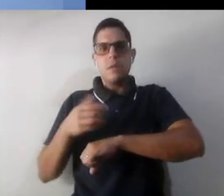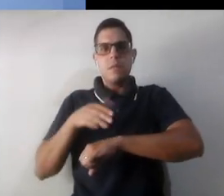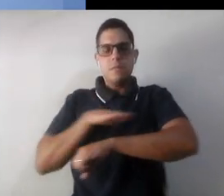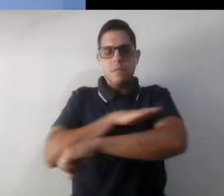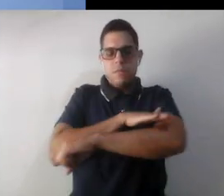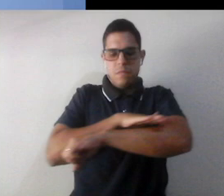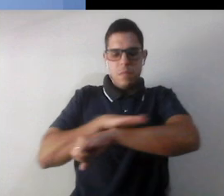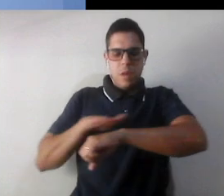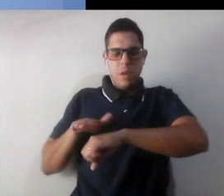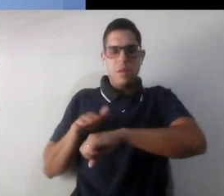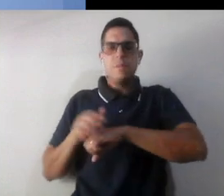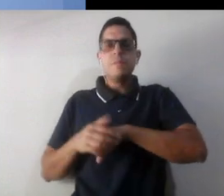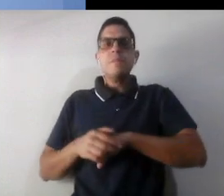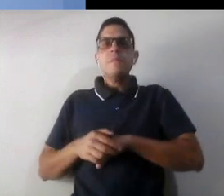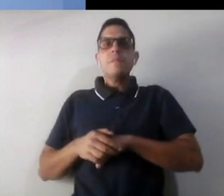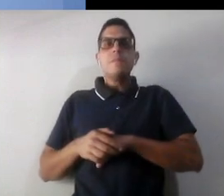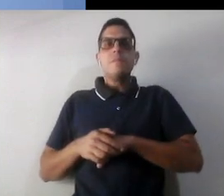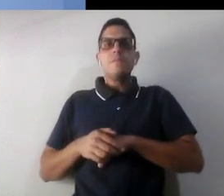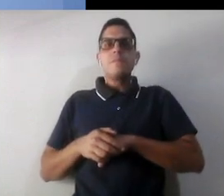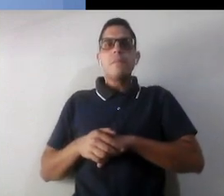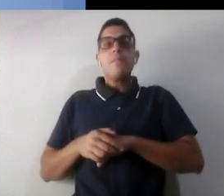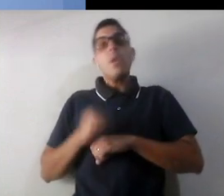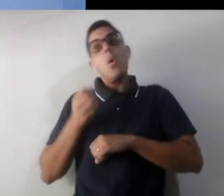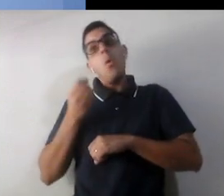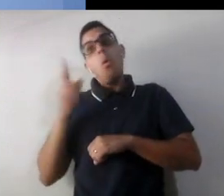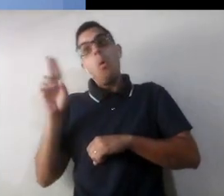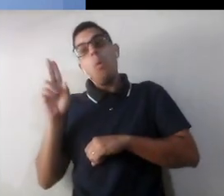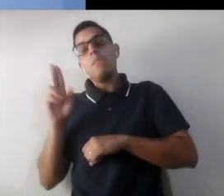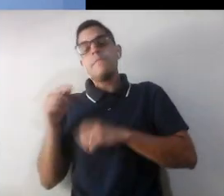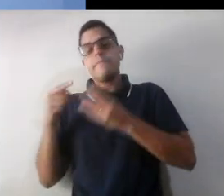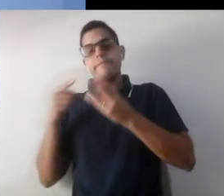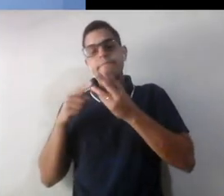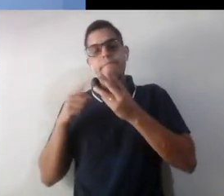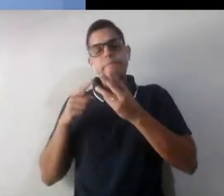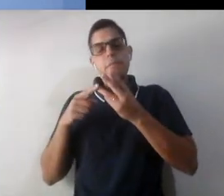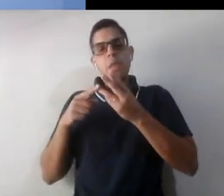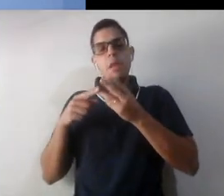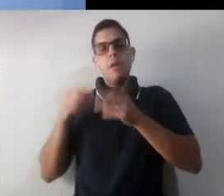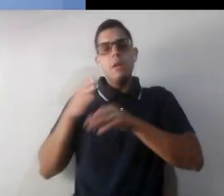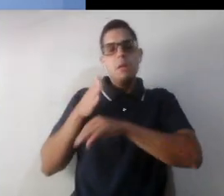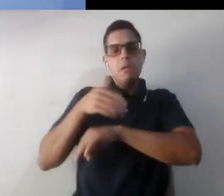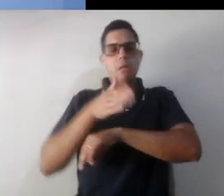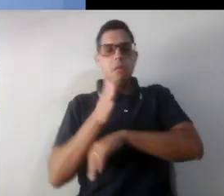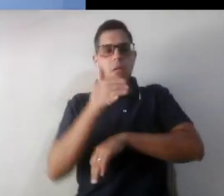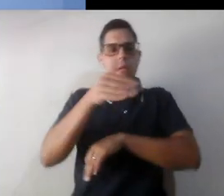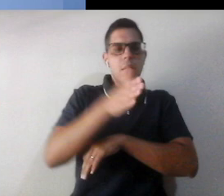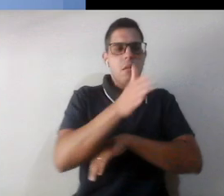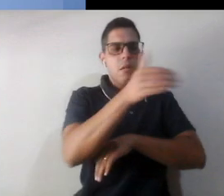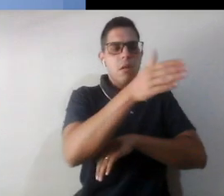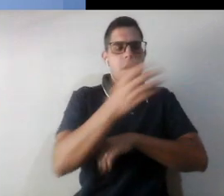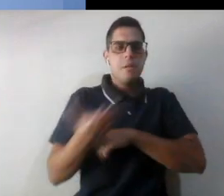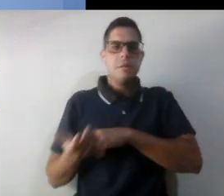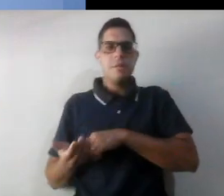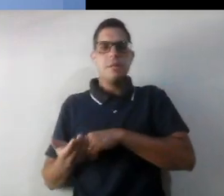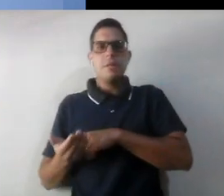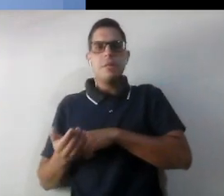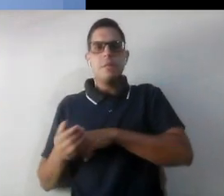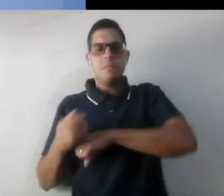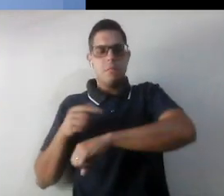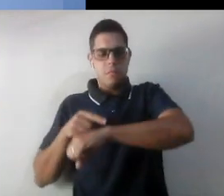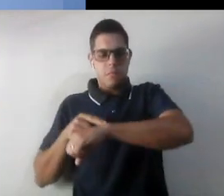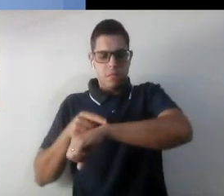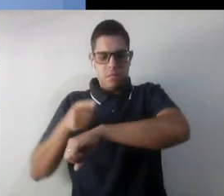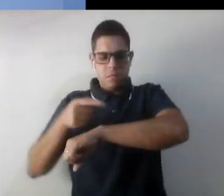desviar-se do alinhamento entre os pontos. Quando são necessários vários lances, o alinhamento entre os pontos